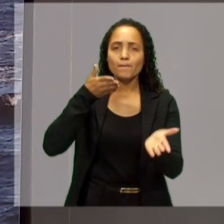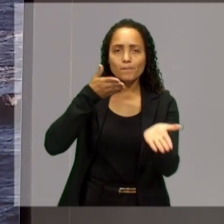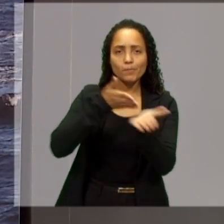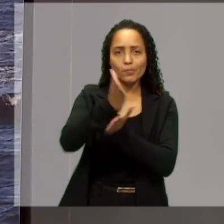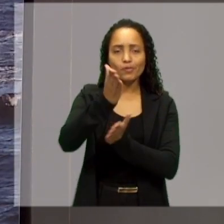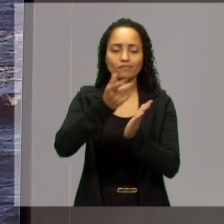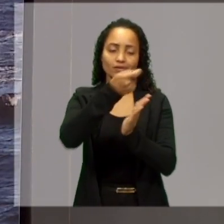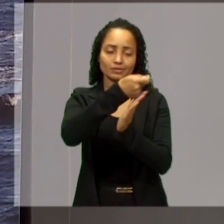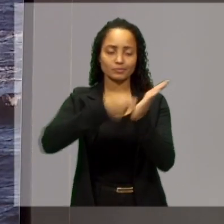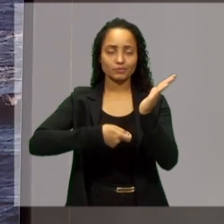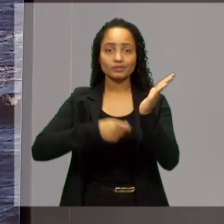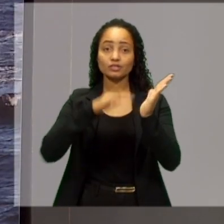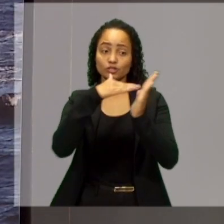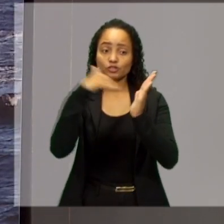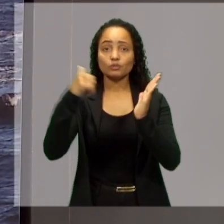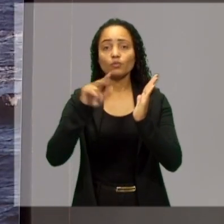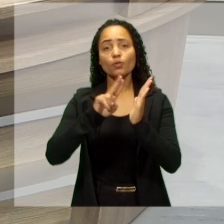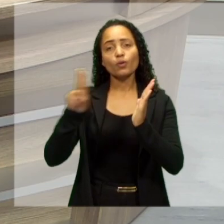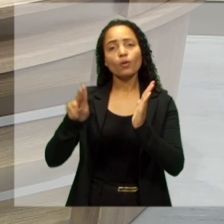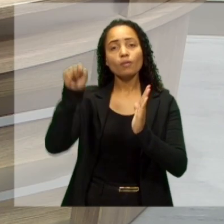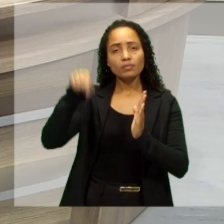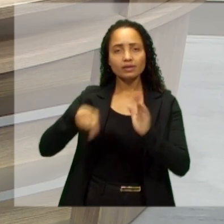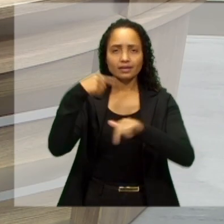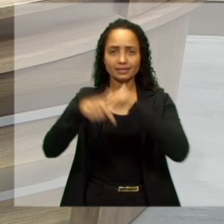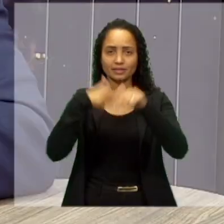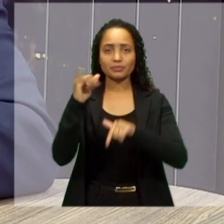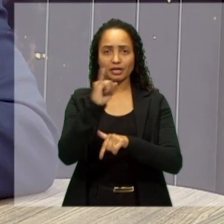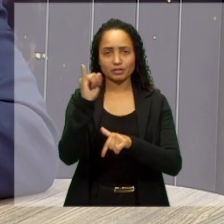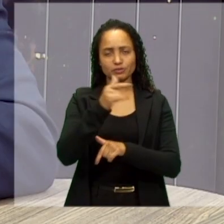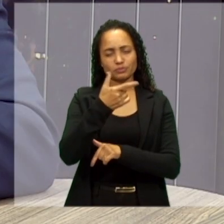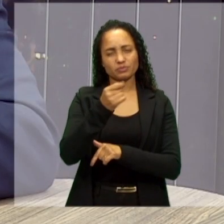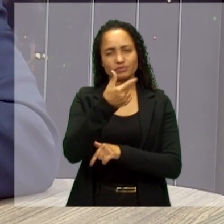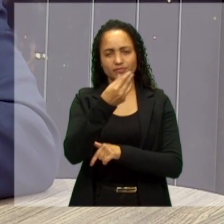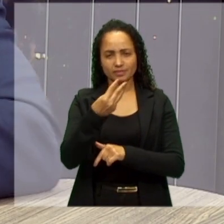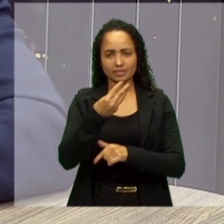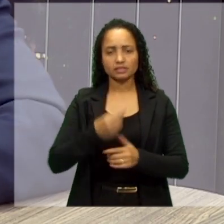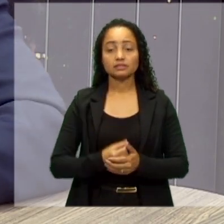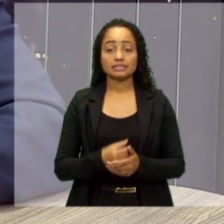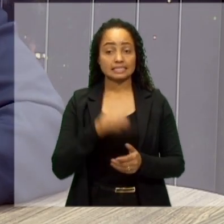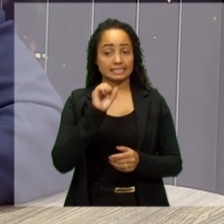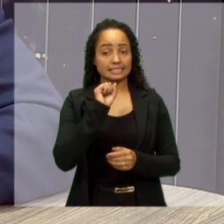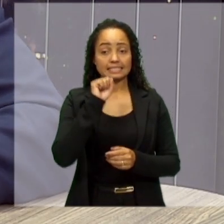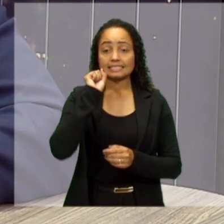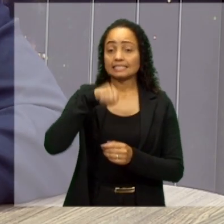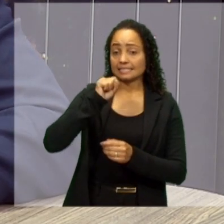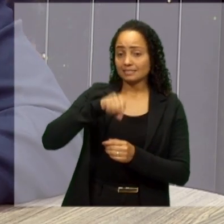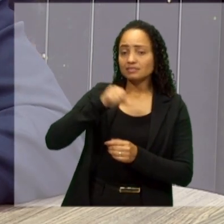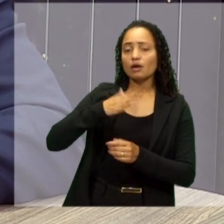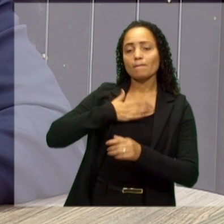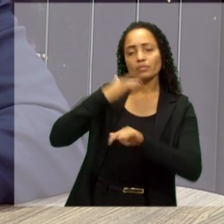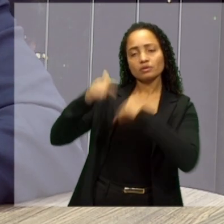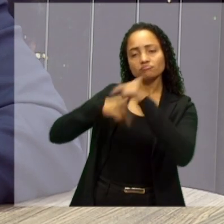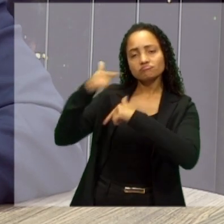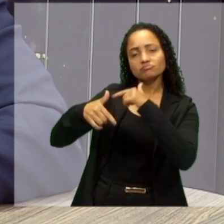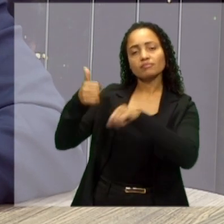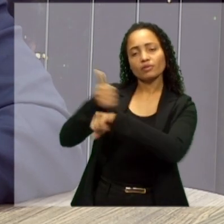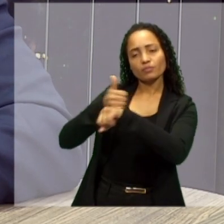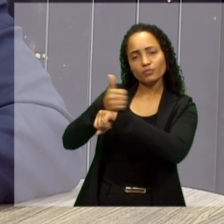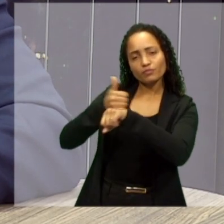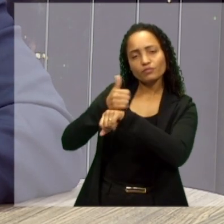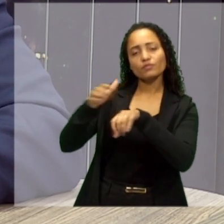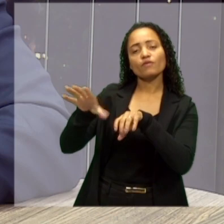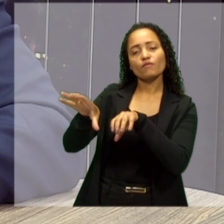nomeado já para Itajaí em 2023? A minha trajetória profissional. Então, eu me formei